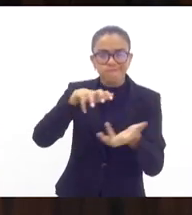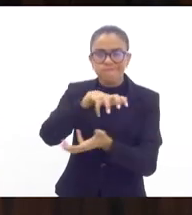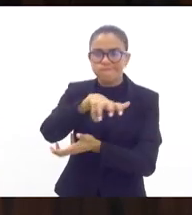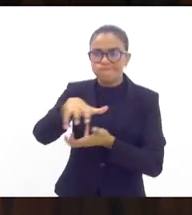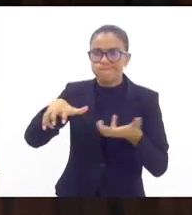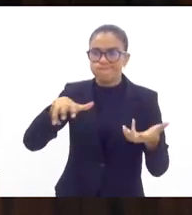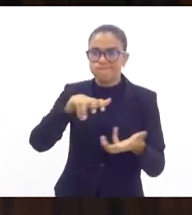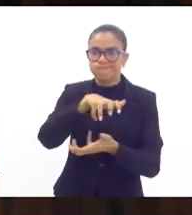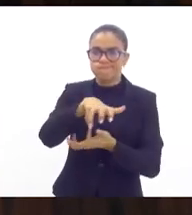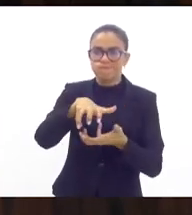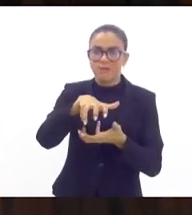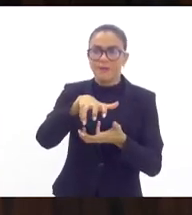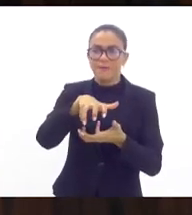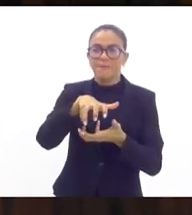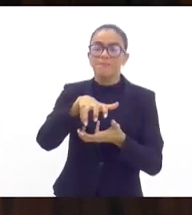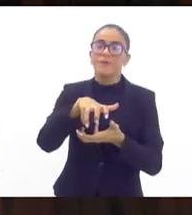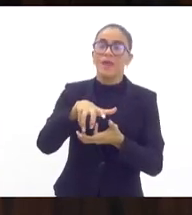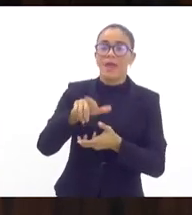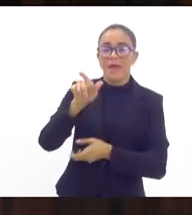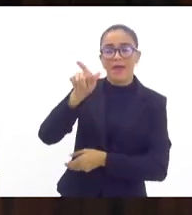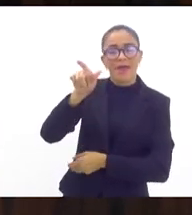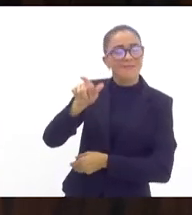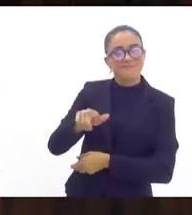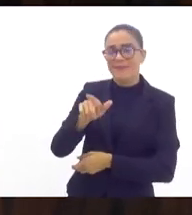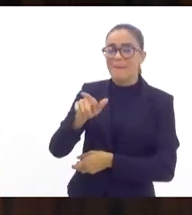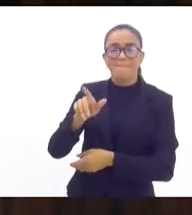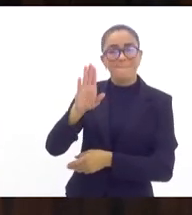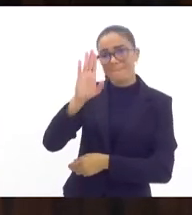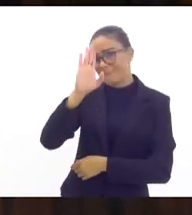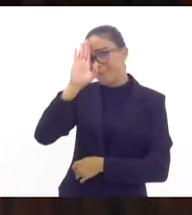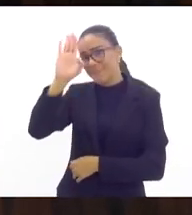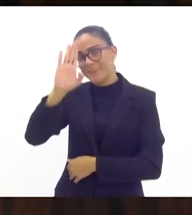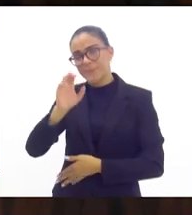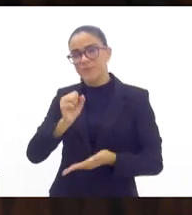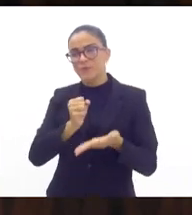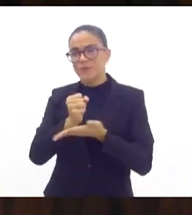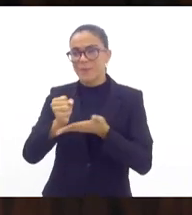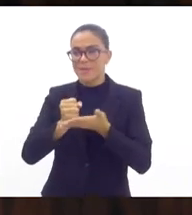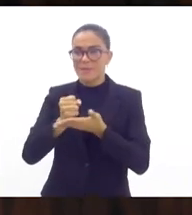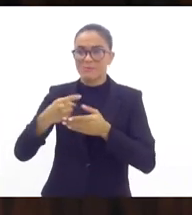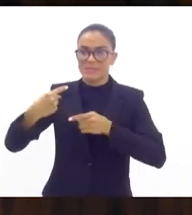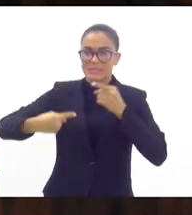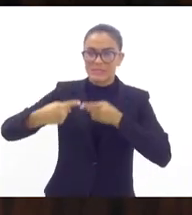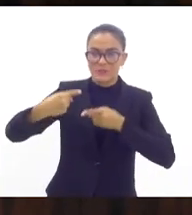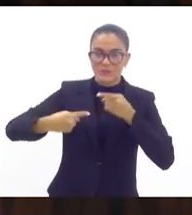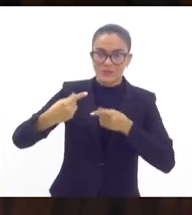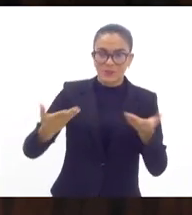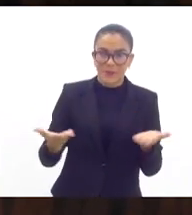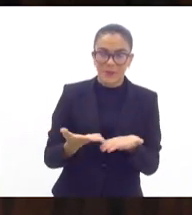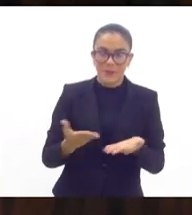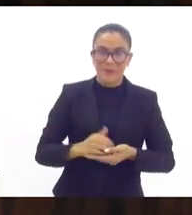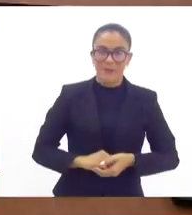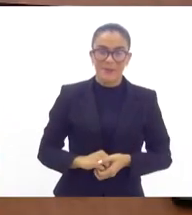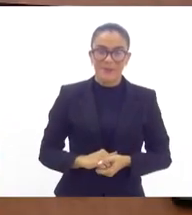tem sido talvez a peça fundamental dessa discussão uma palavra